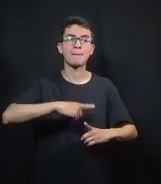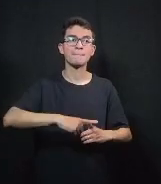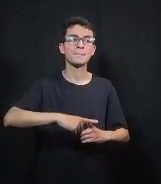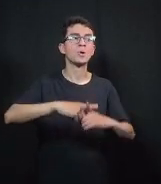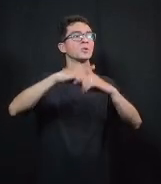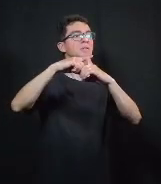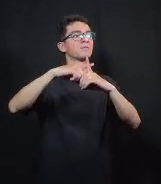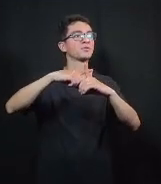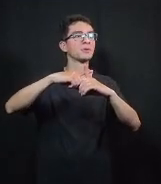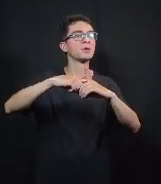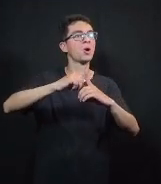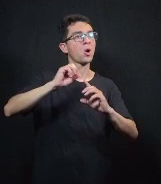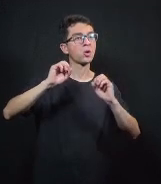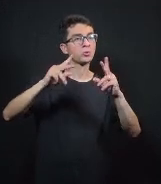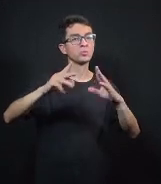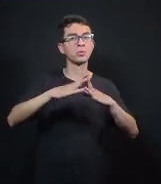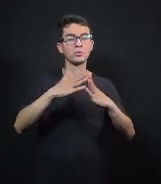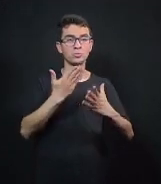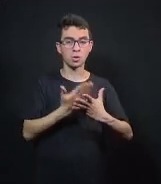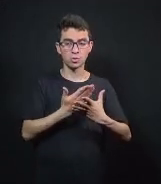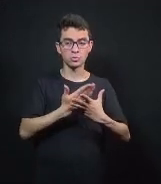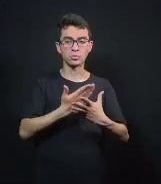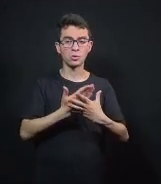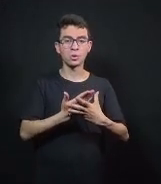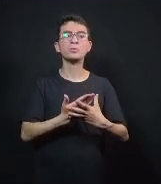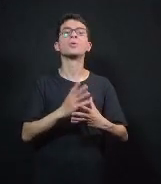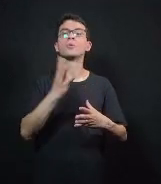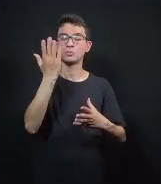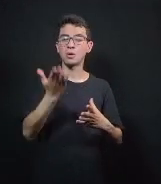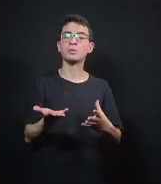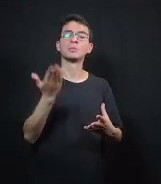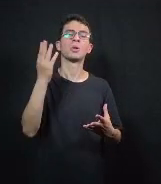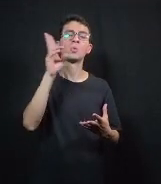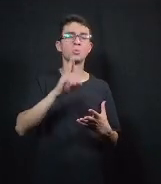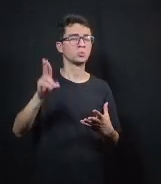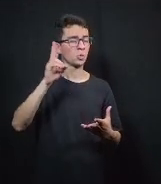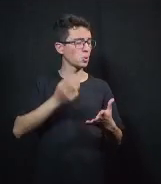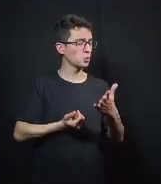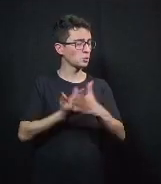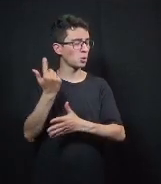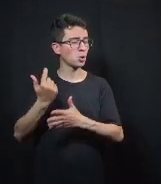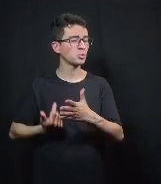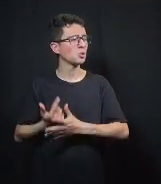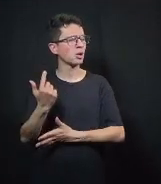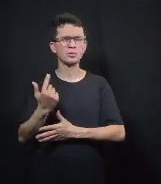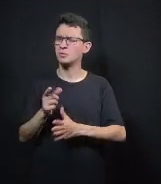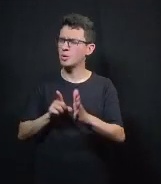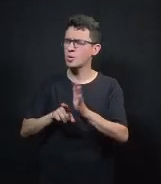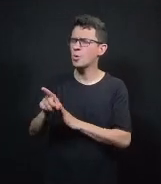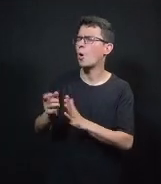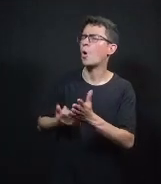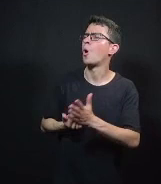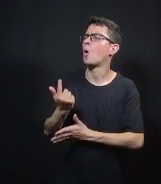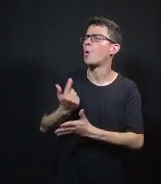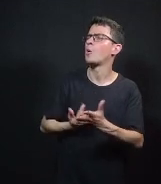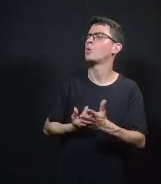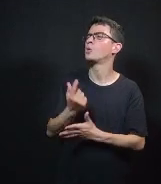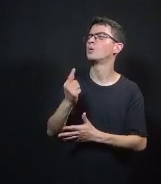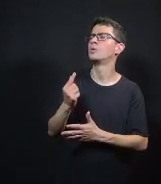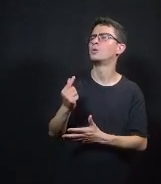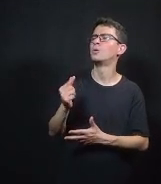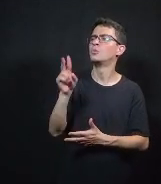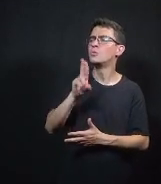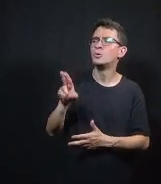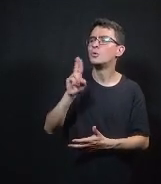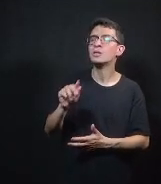a escolaridade, aumenta o consumo. Então... O consumo do quê, Paulo? Desculpa. De notícias de